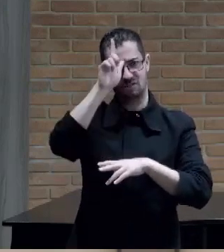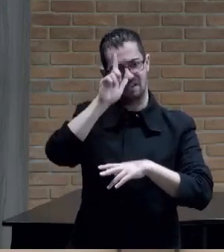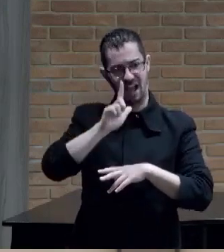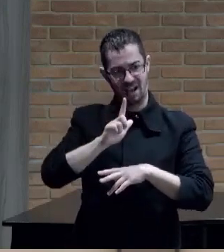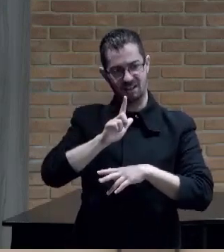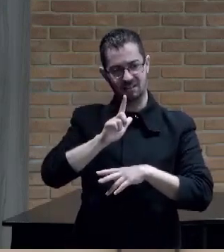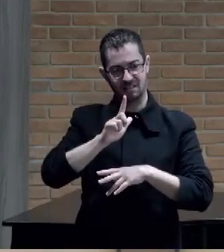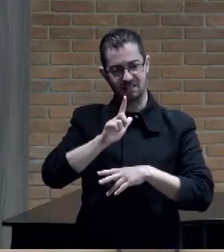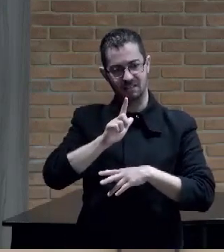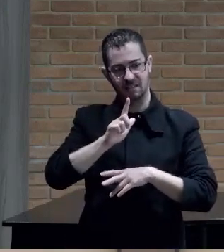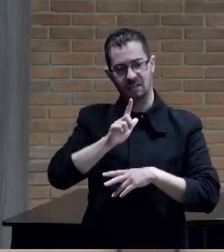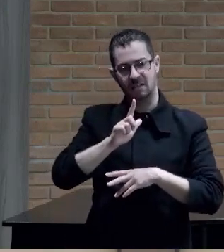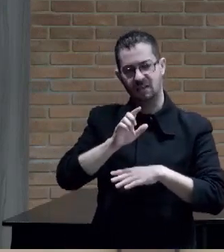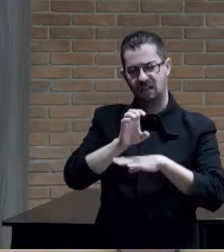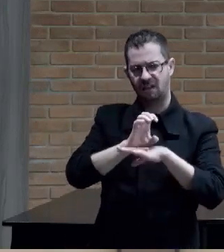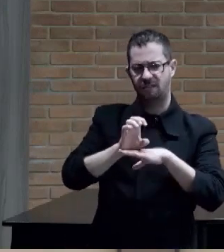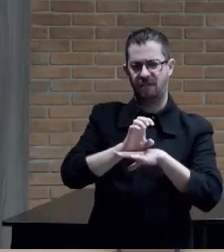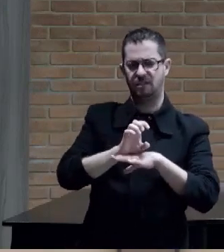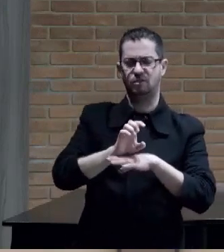Efésios 2:5,